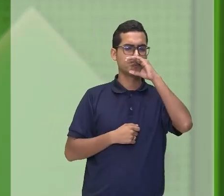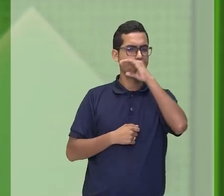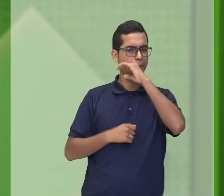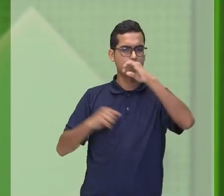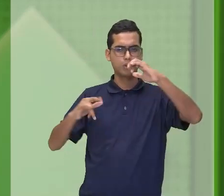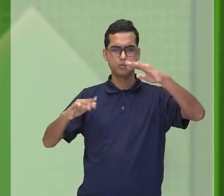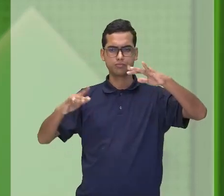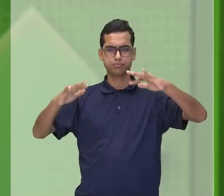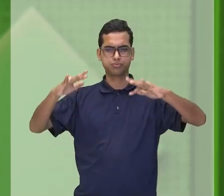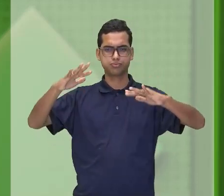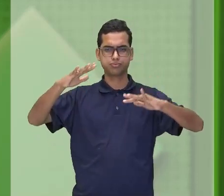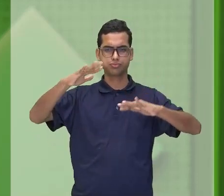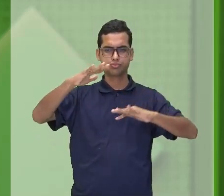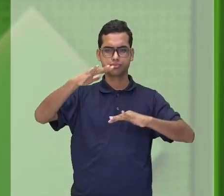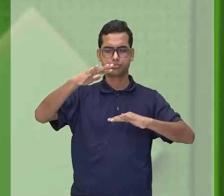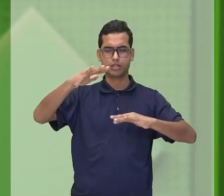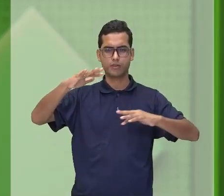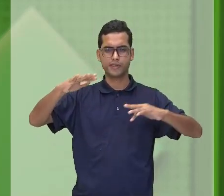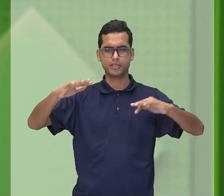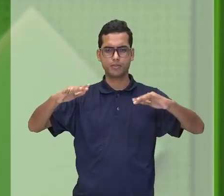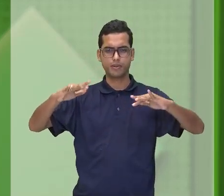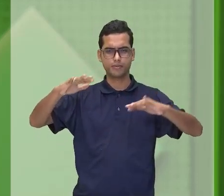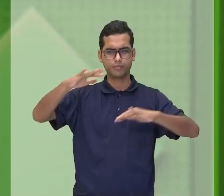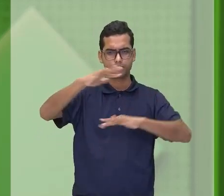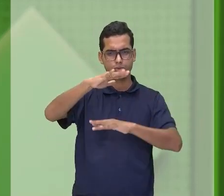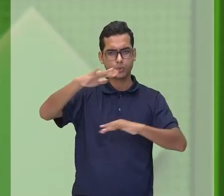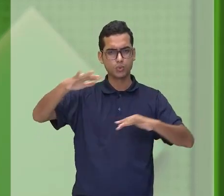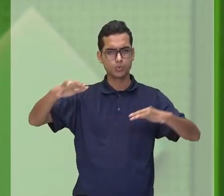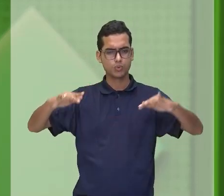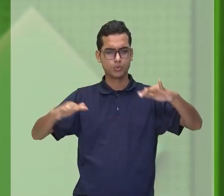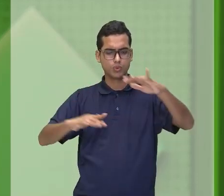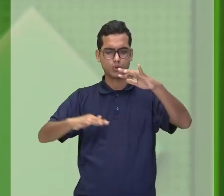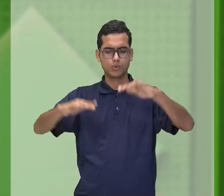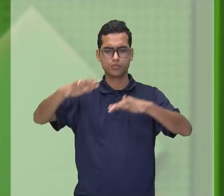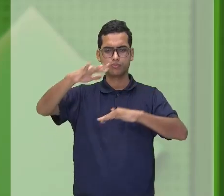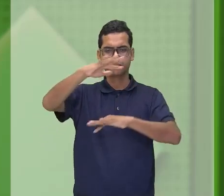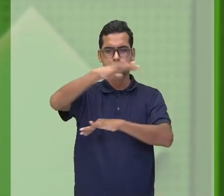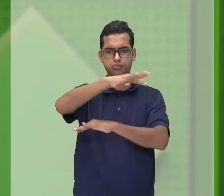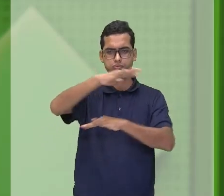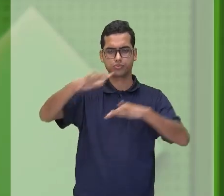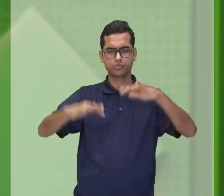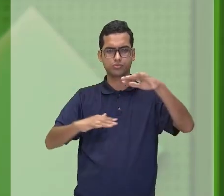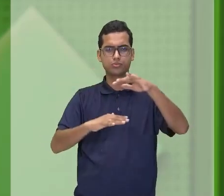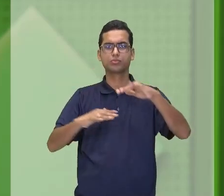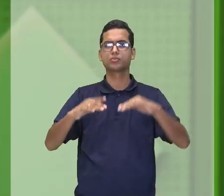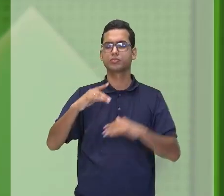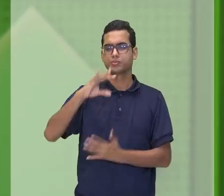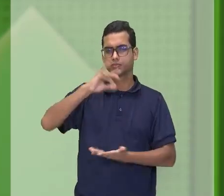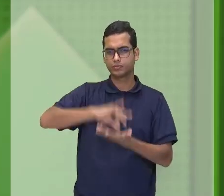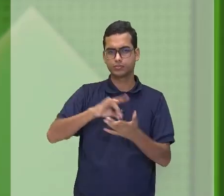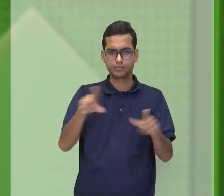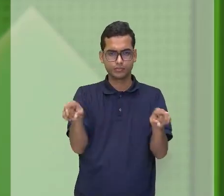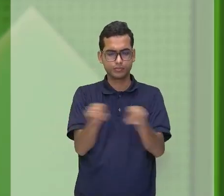quente e o ar frio. E ali na geladeira, quanto no ar-condicionado,